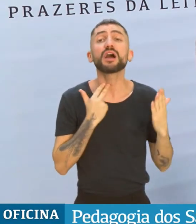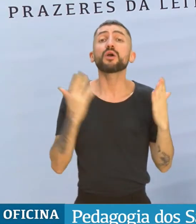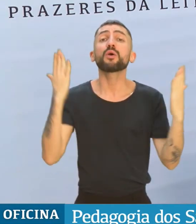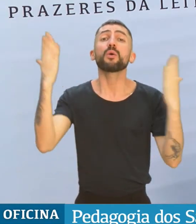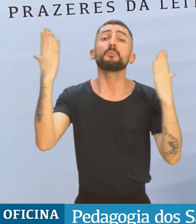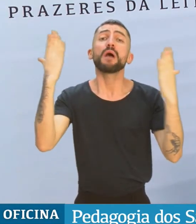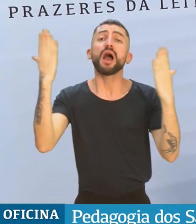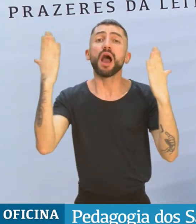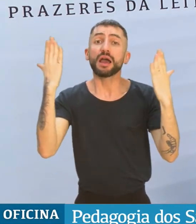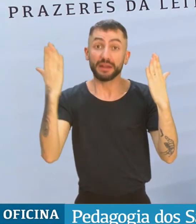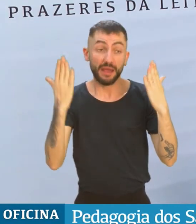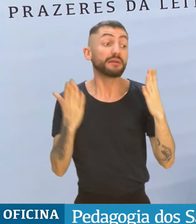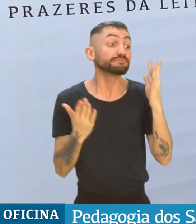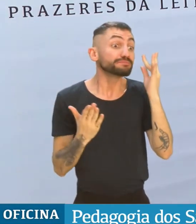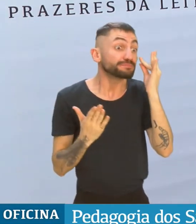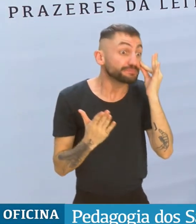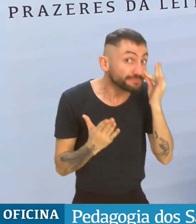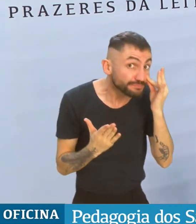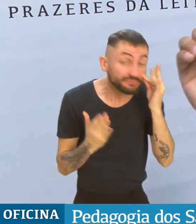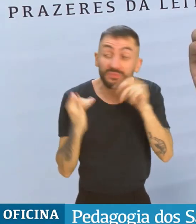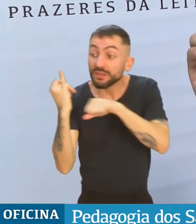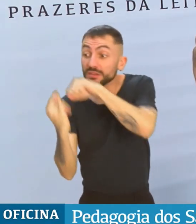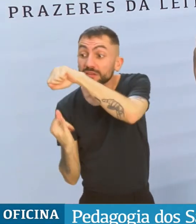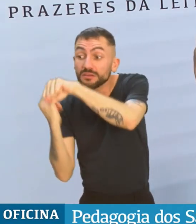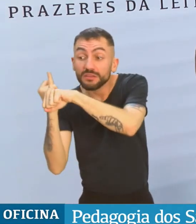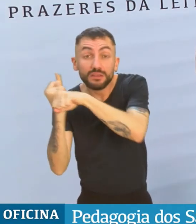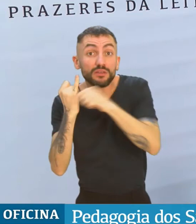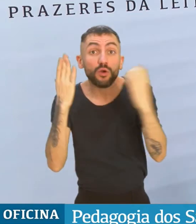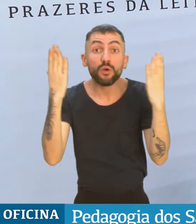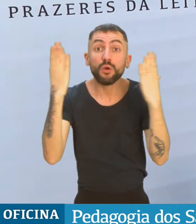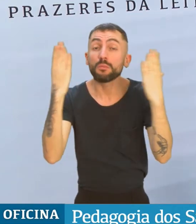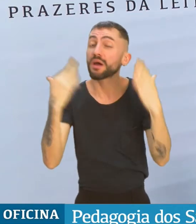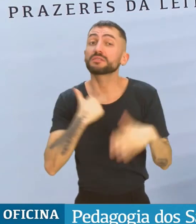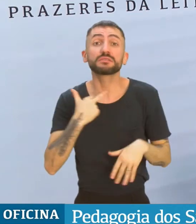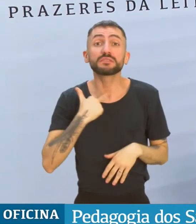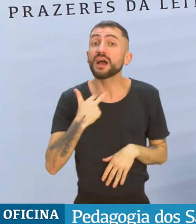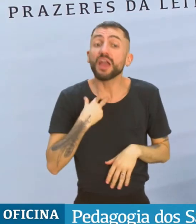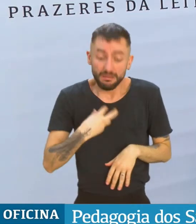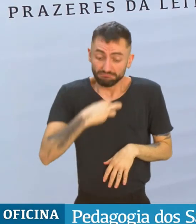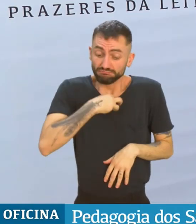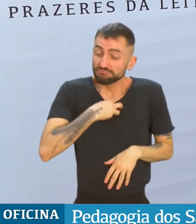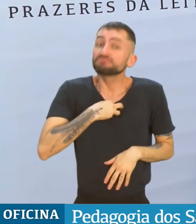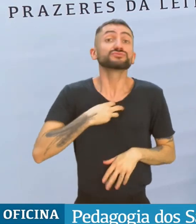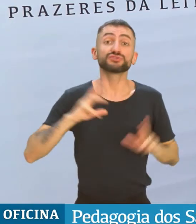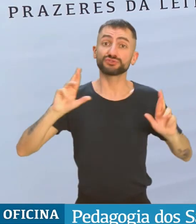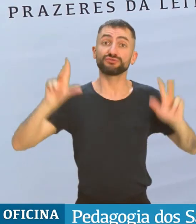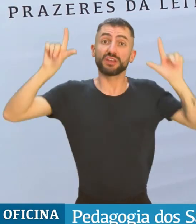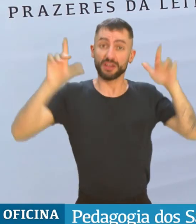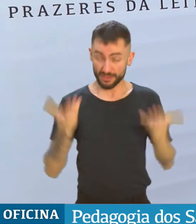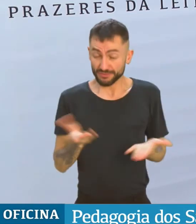sarau presencial com o sarau virtual. São experiências distintas, né? A mesma coisa eu acho,